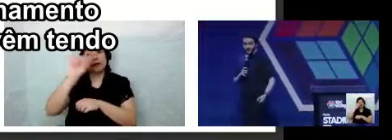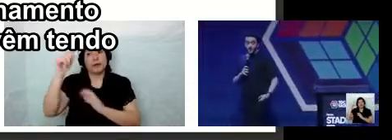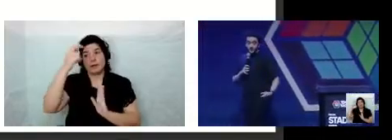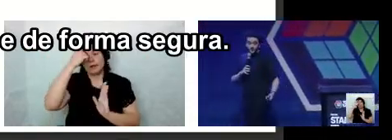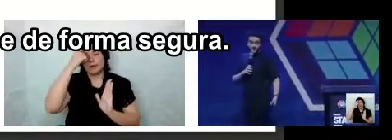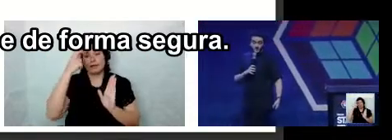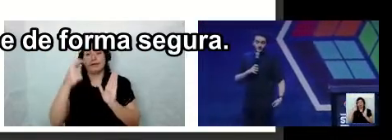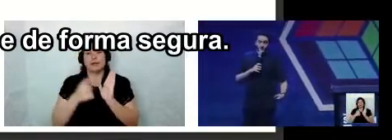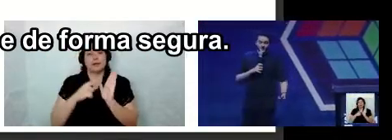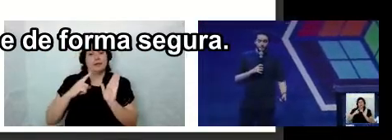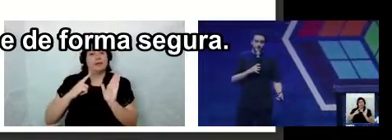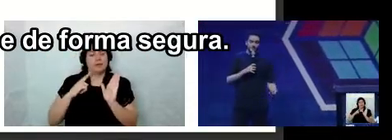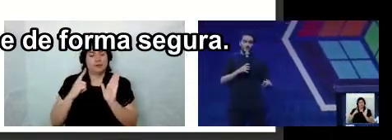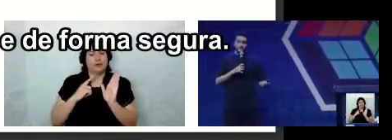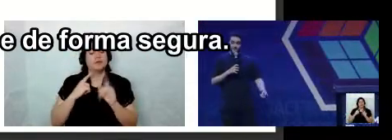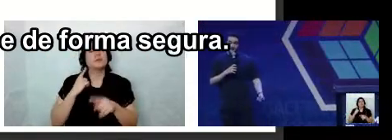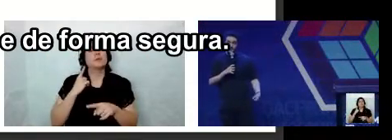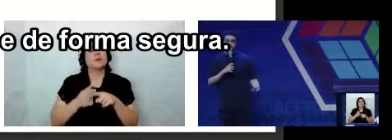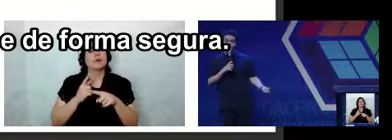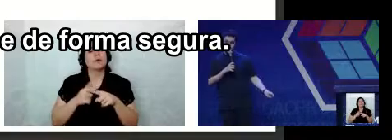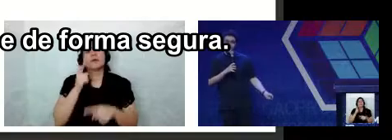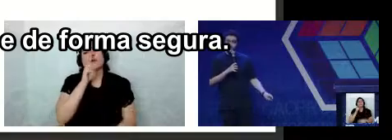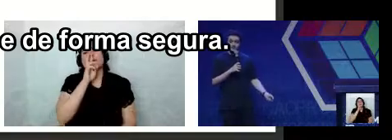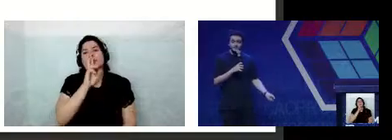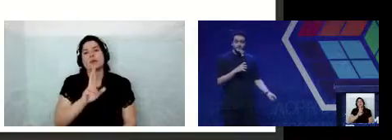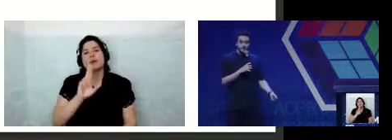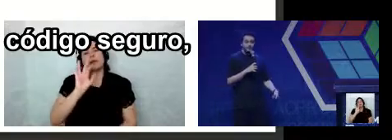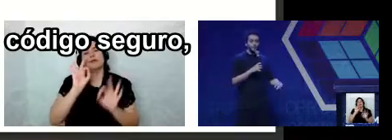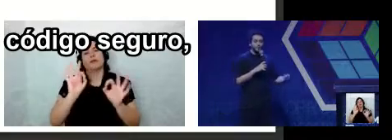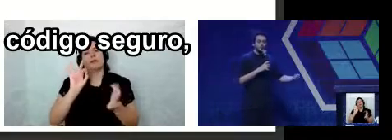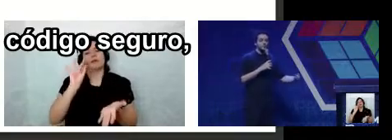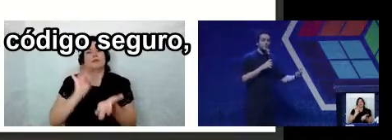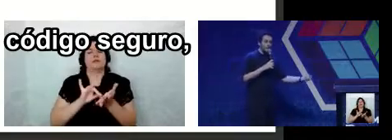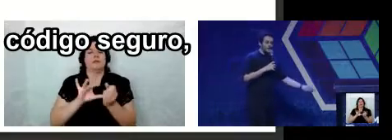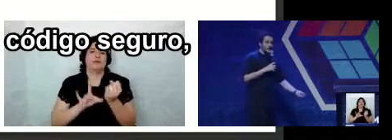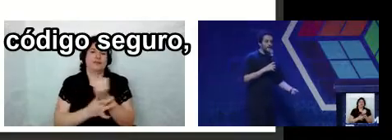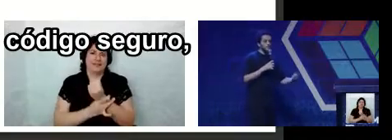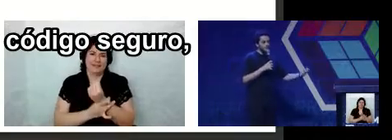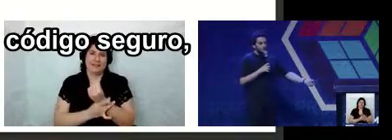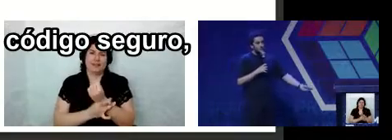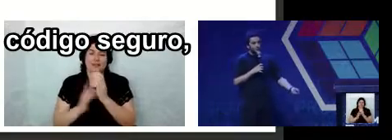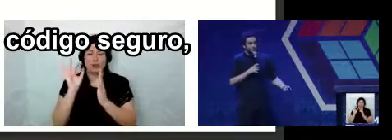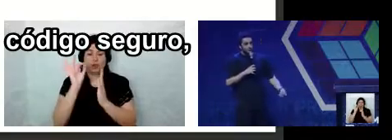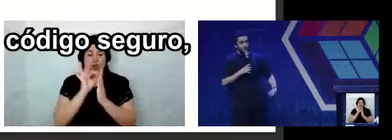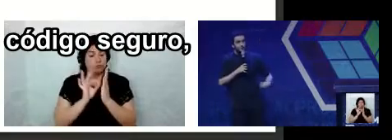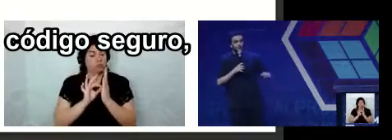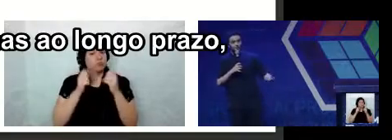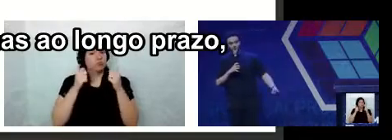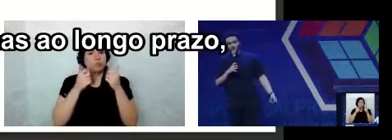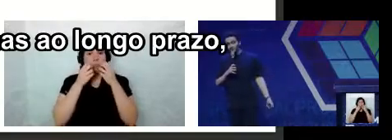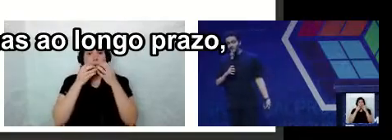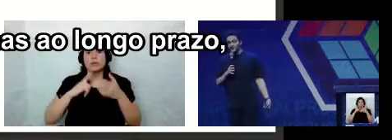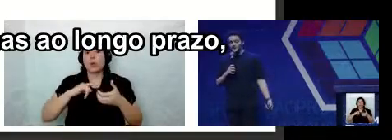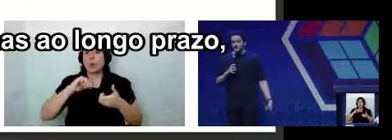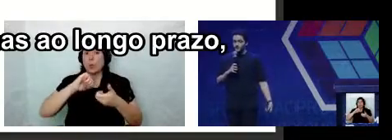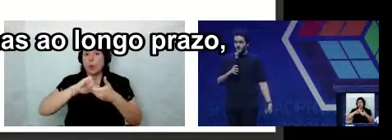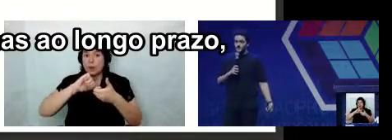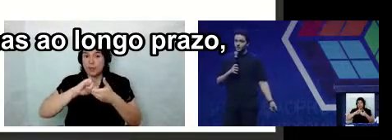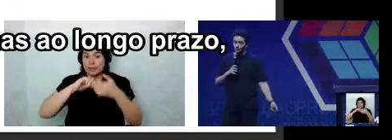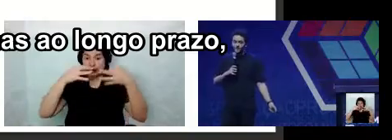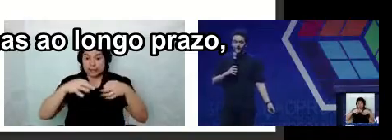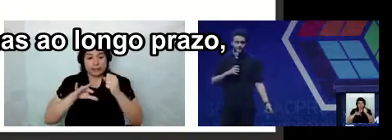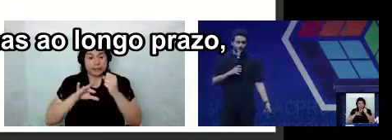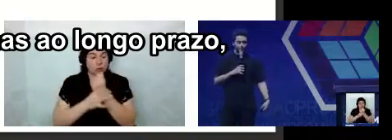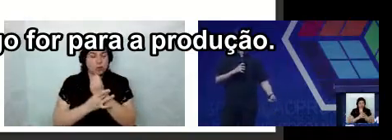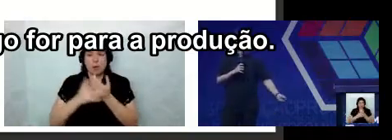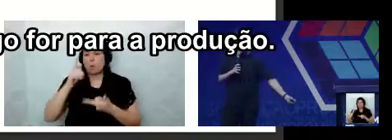vêm tendo justamente para responder de forma fiel e de forma segura. Então, um código com qualidade, um código seguro, um código que não vai te trazer problemas